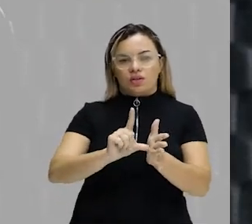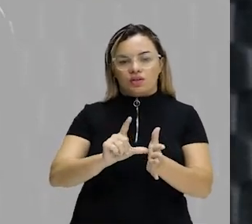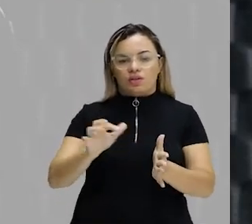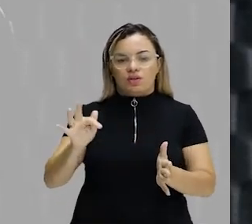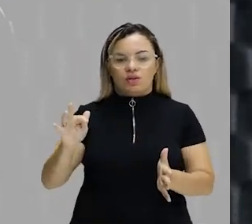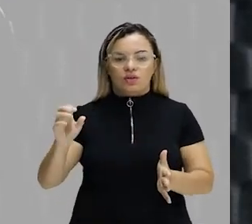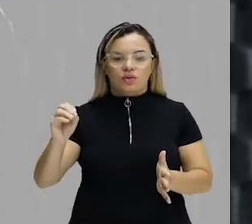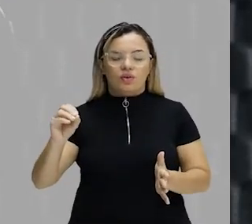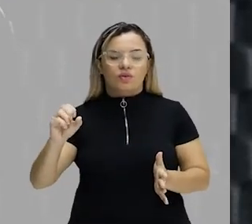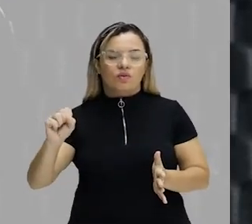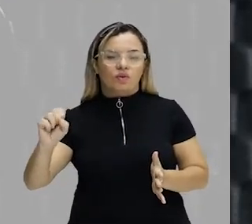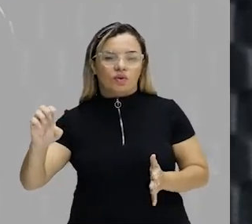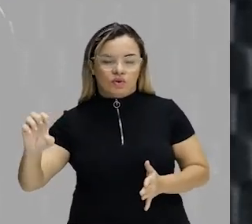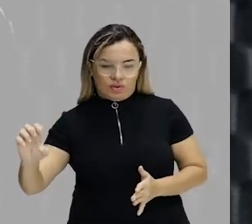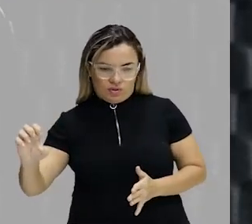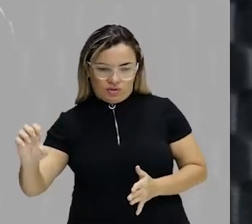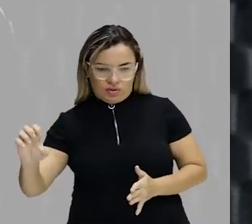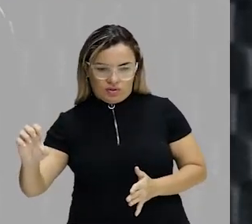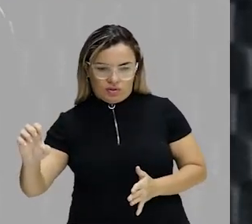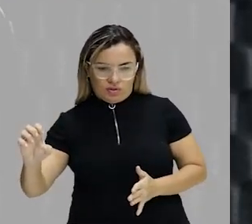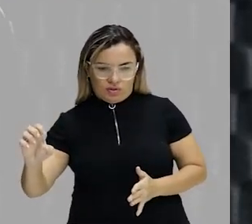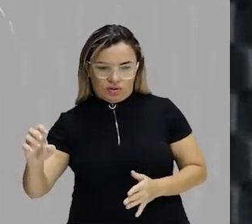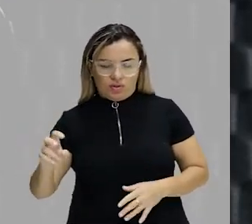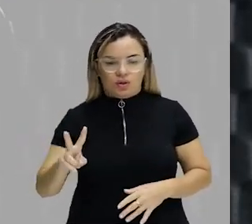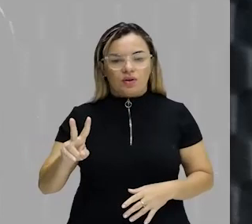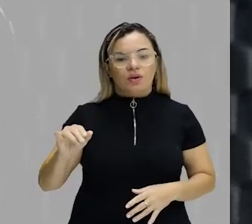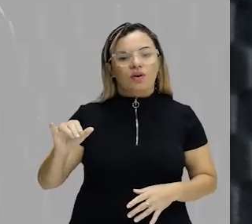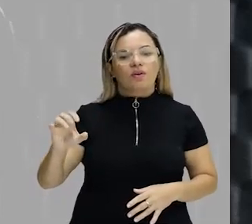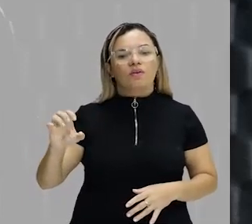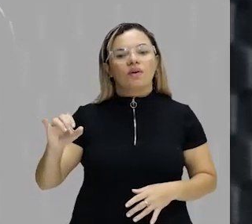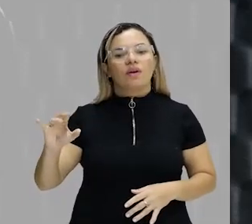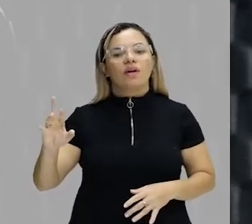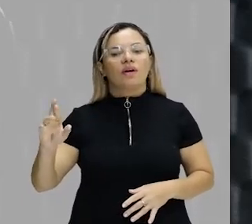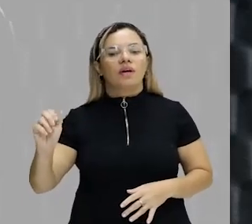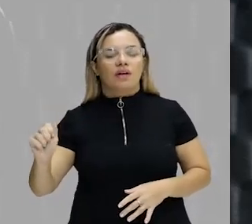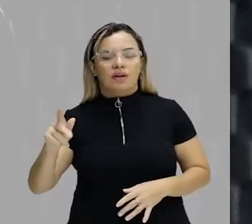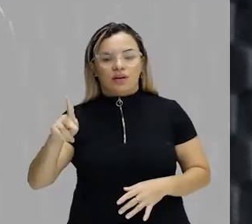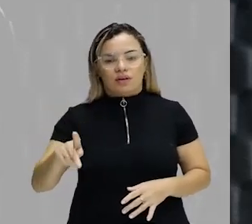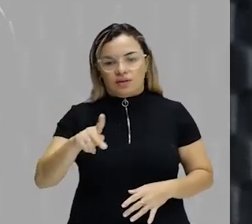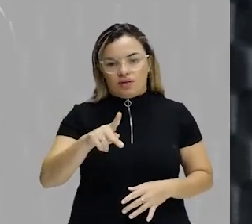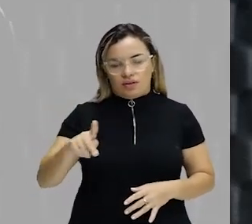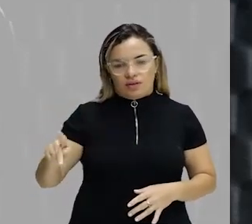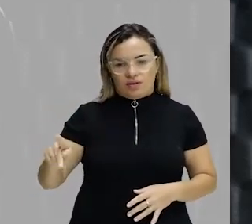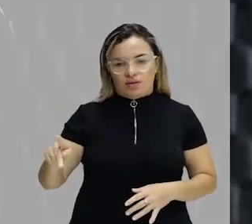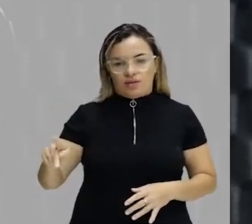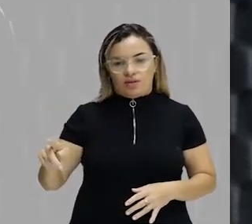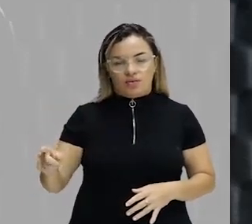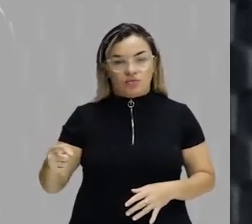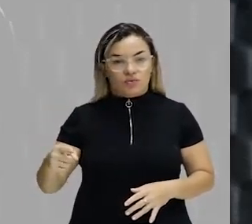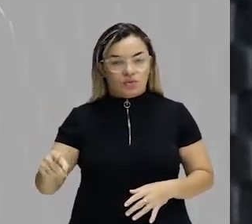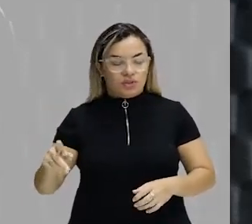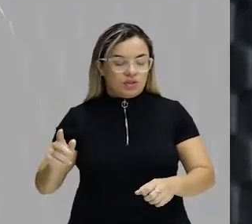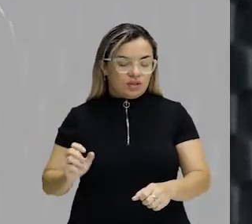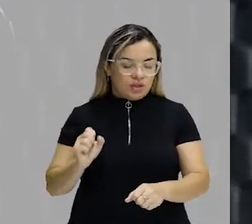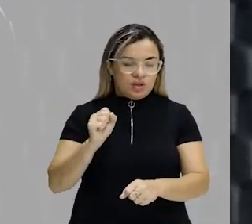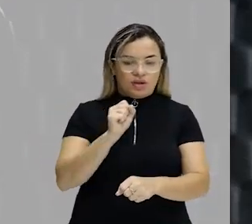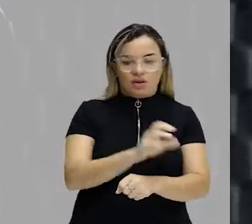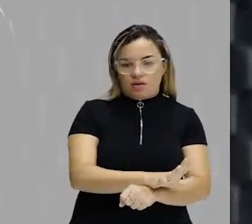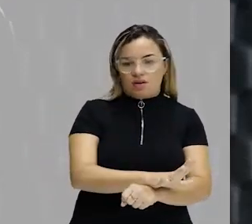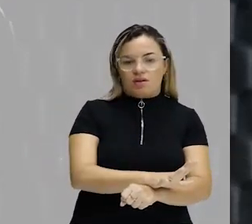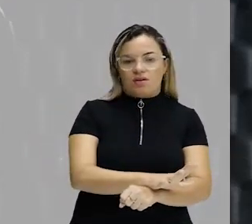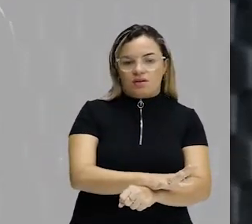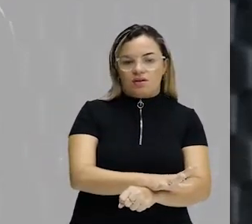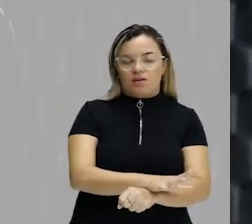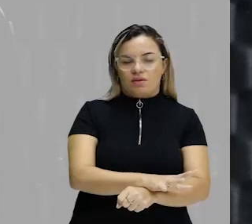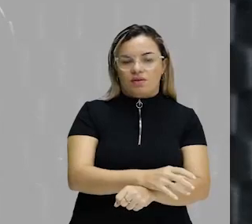que fosse eu, Vieira, os viria malcriado muitas e boas. Caso fosse eu, Vieira,